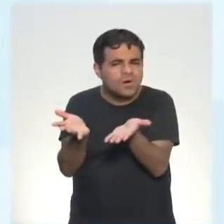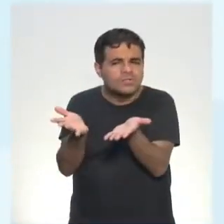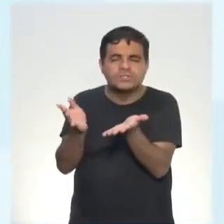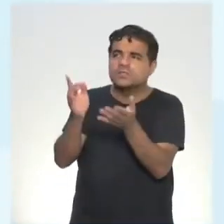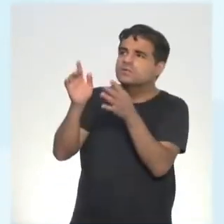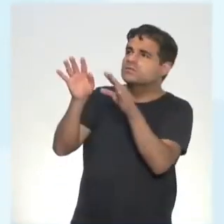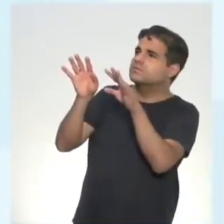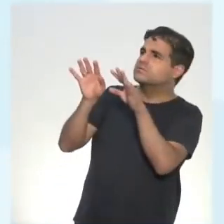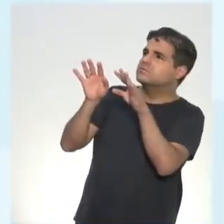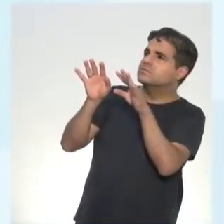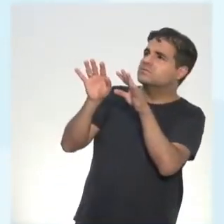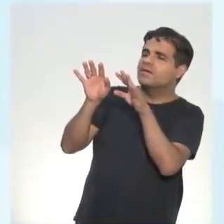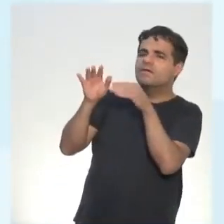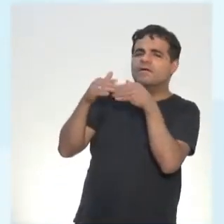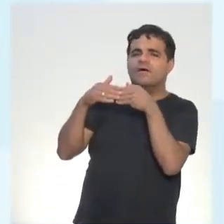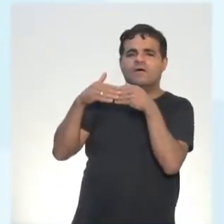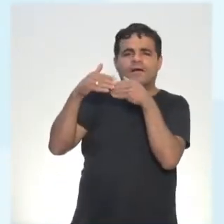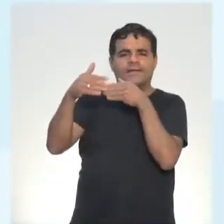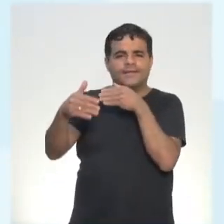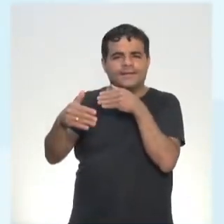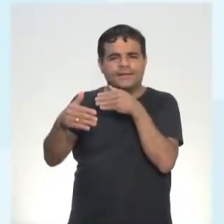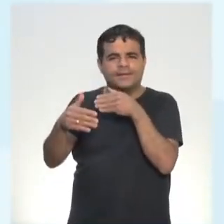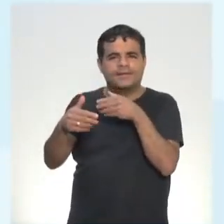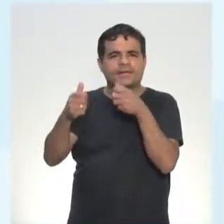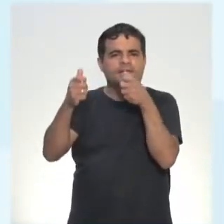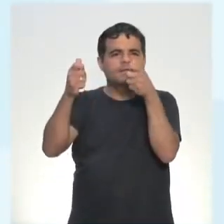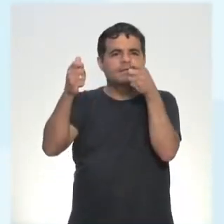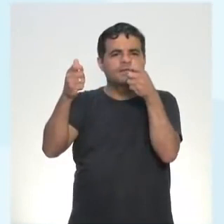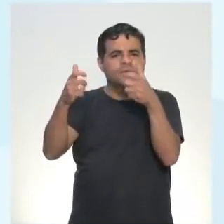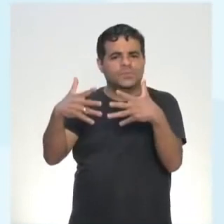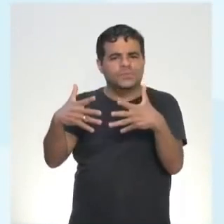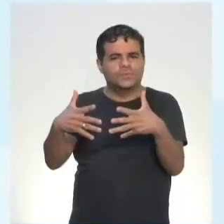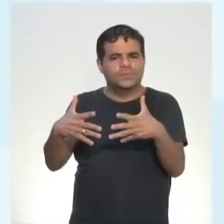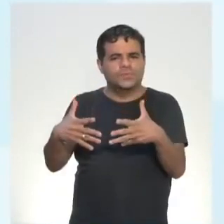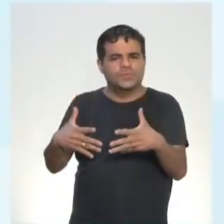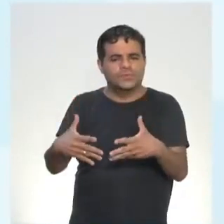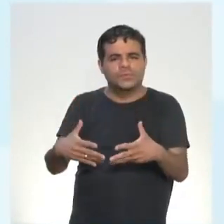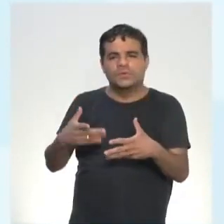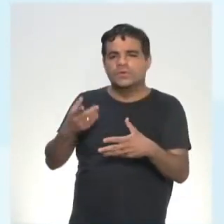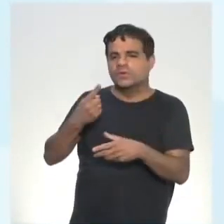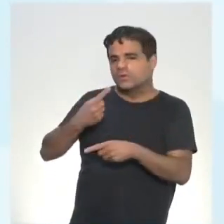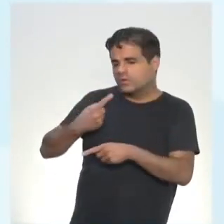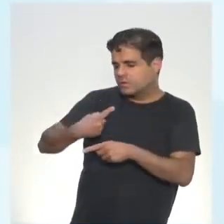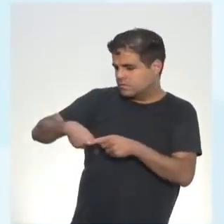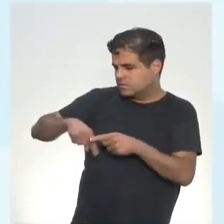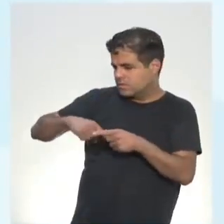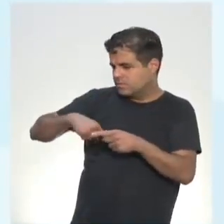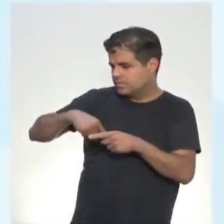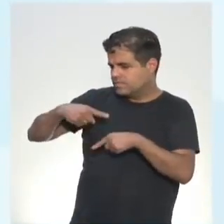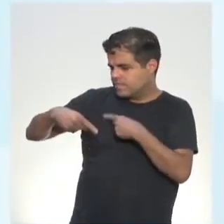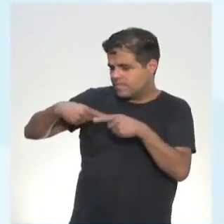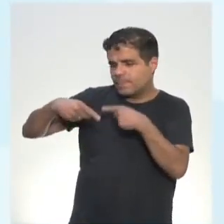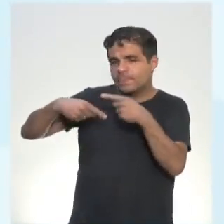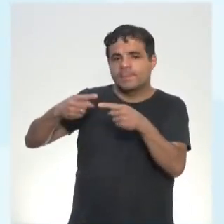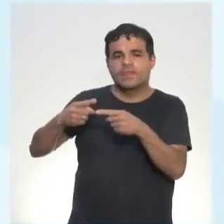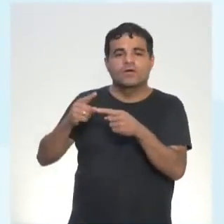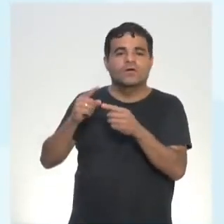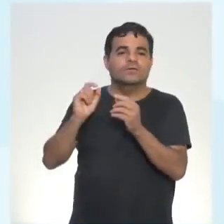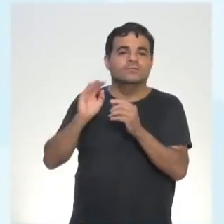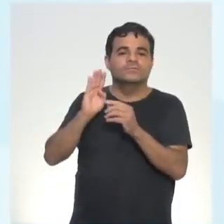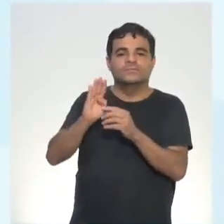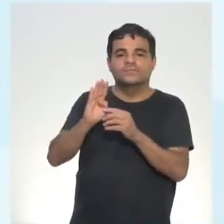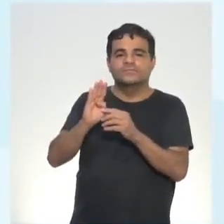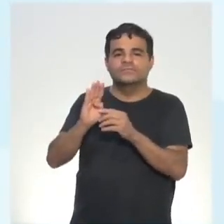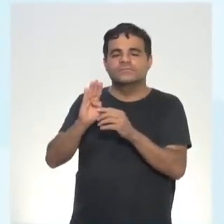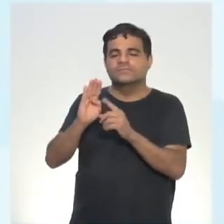gente, a gente viu aí um pouquinho, então, sobre a definição de hereditariedade e as suas teorias. A gente viu um pouquinho aí da biografia de